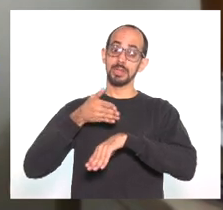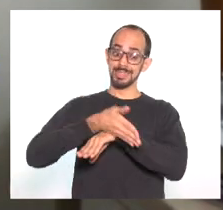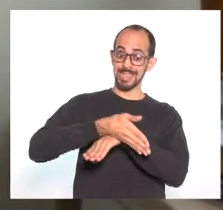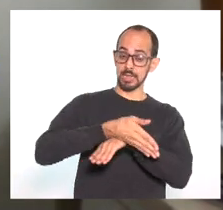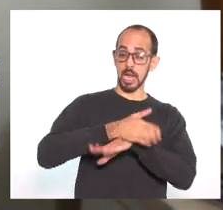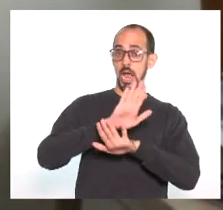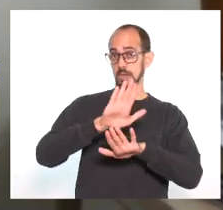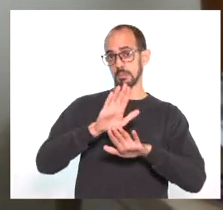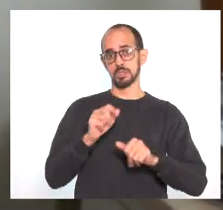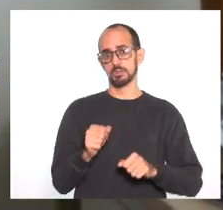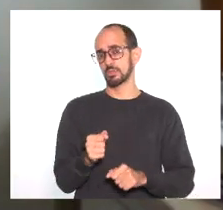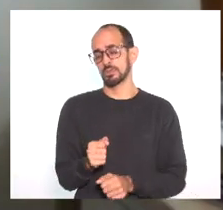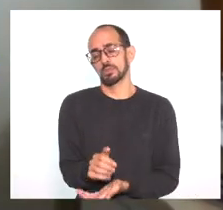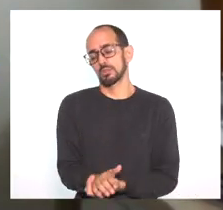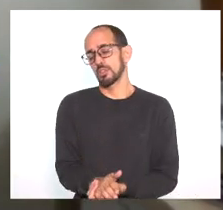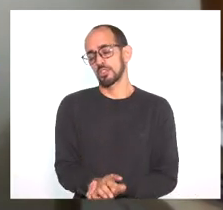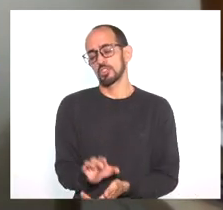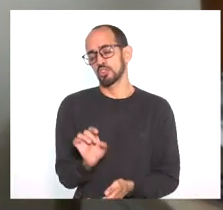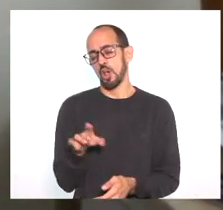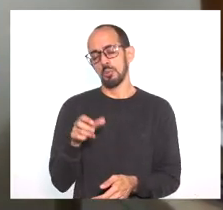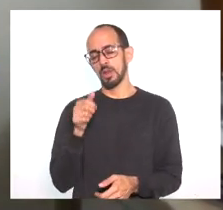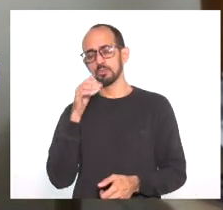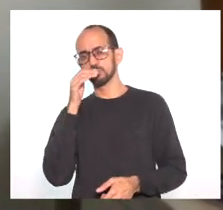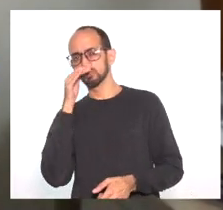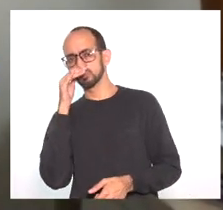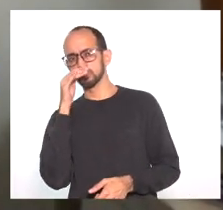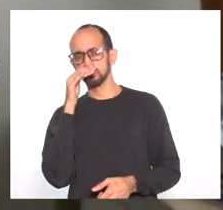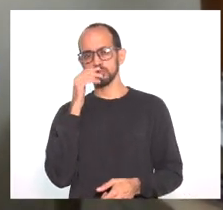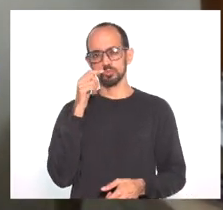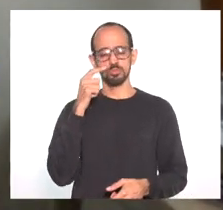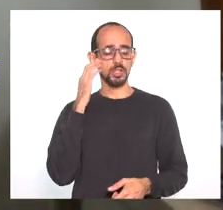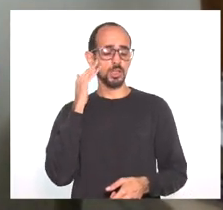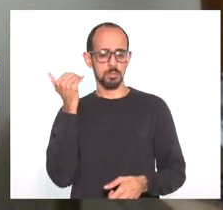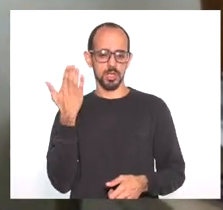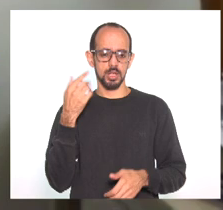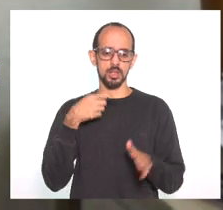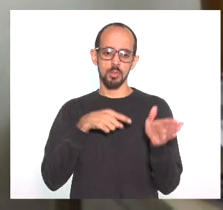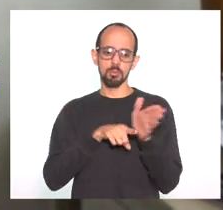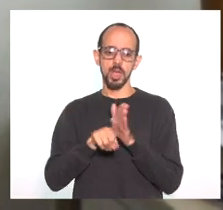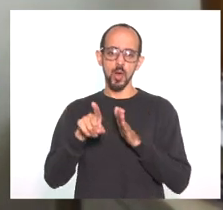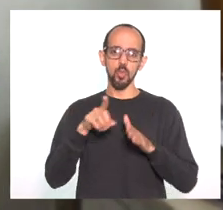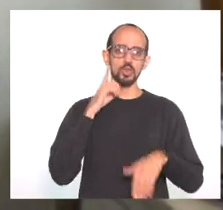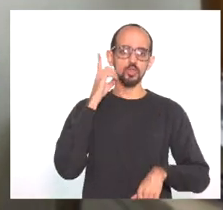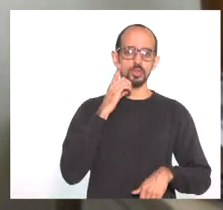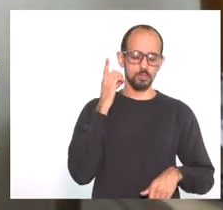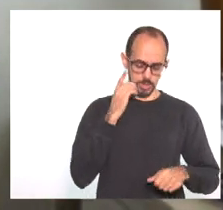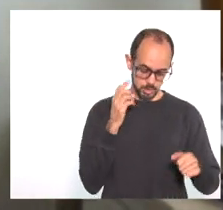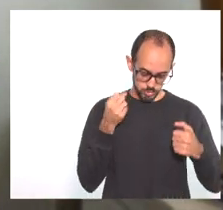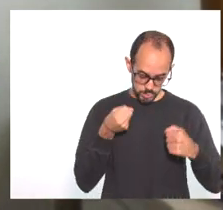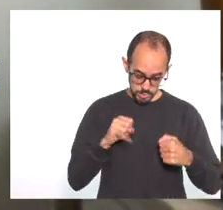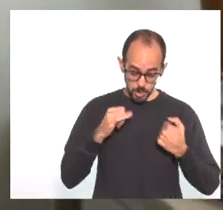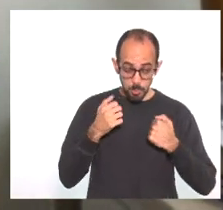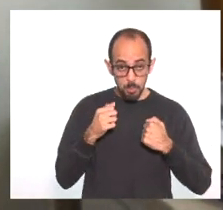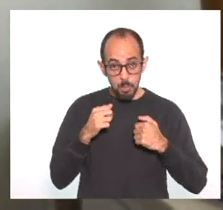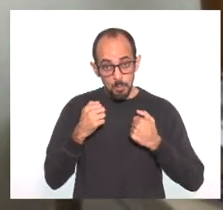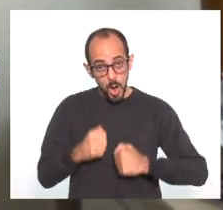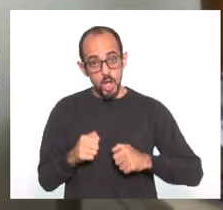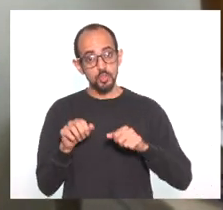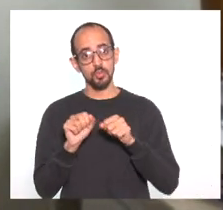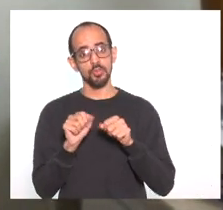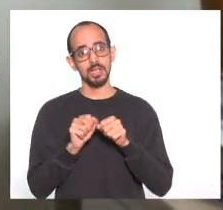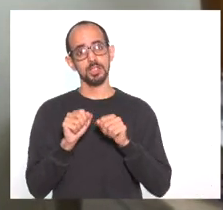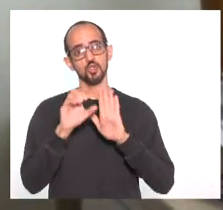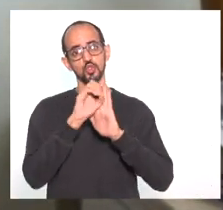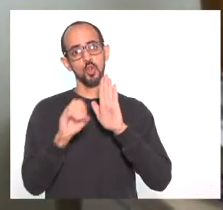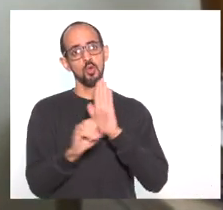trabalharem, né? Então, arguo aos senhores deputados se eu posso expedir ofício para esses